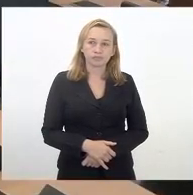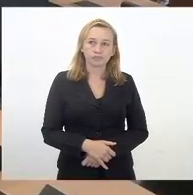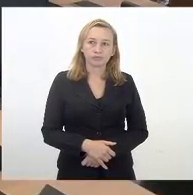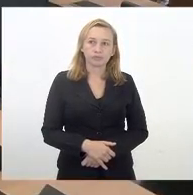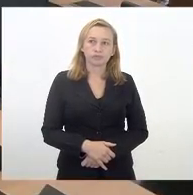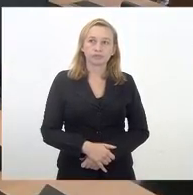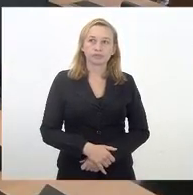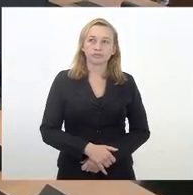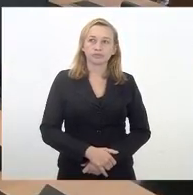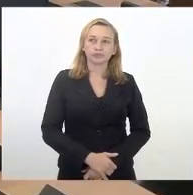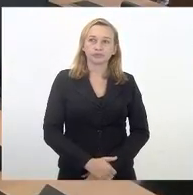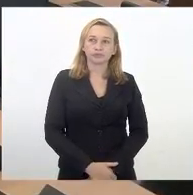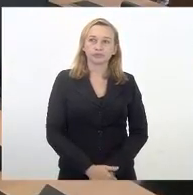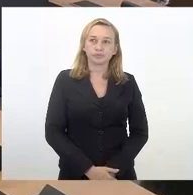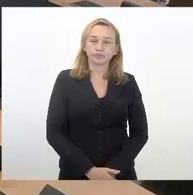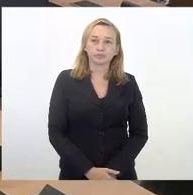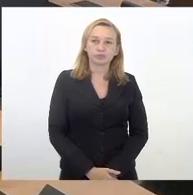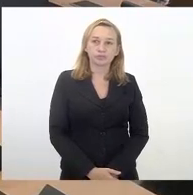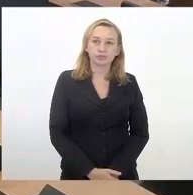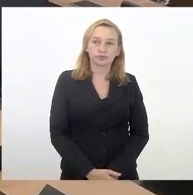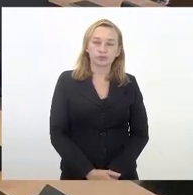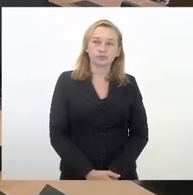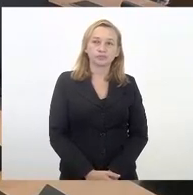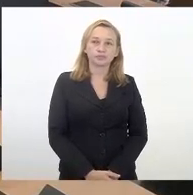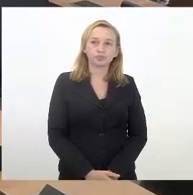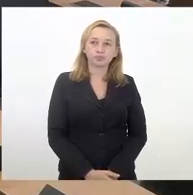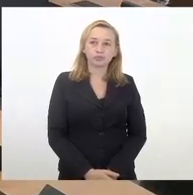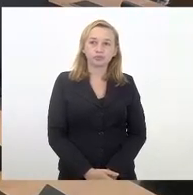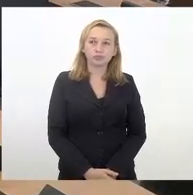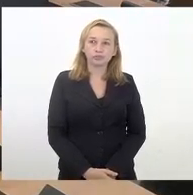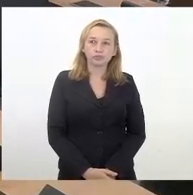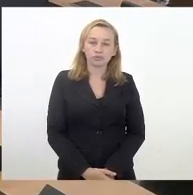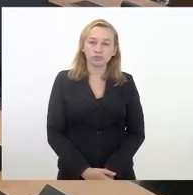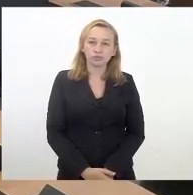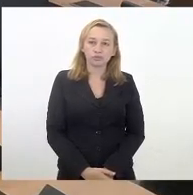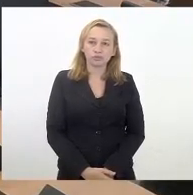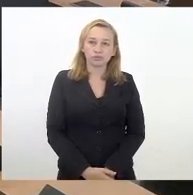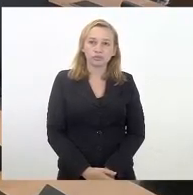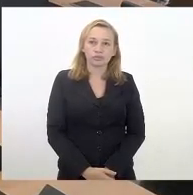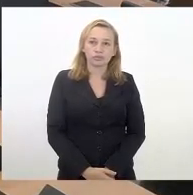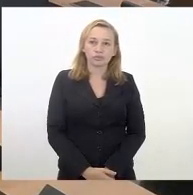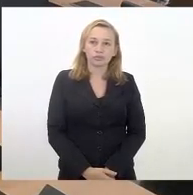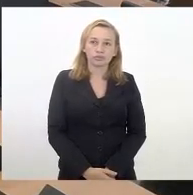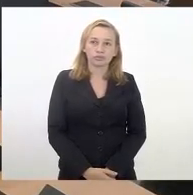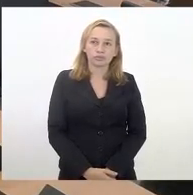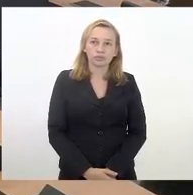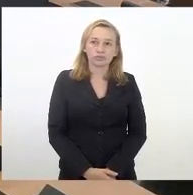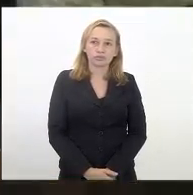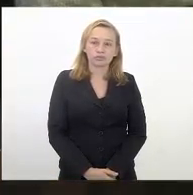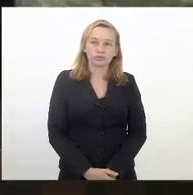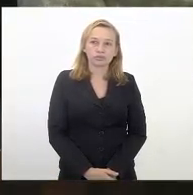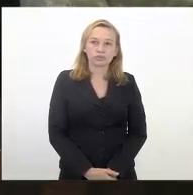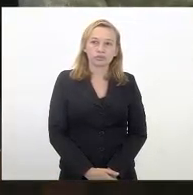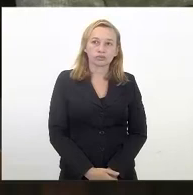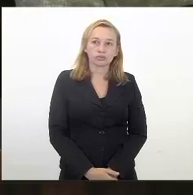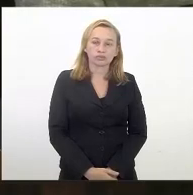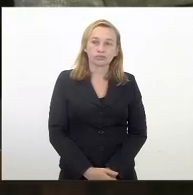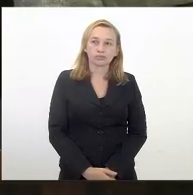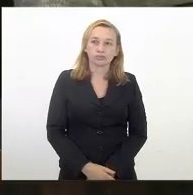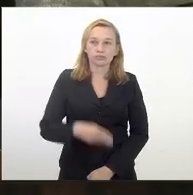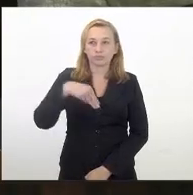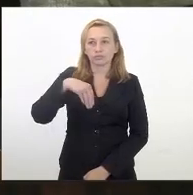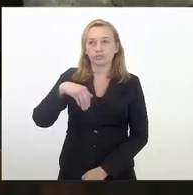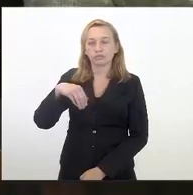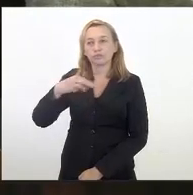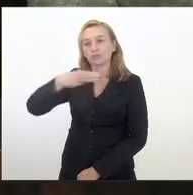as mulheres virgem maria a pena para ele o Márcio que eu entendi Pelo que eu entendi